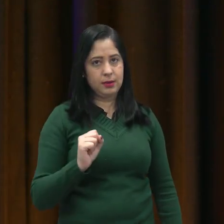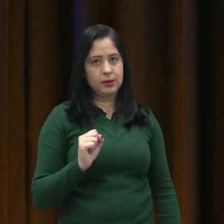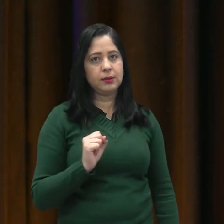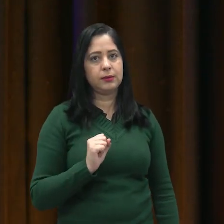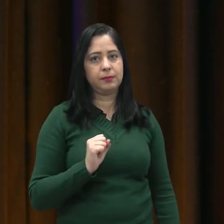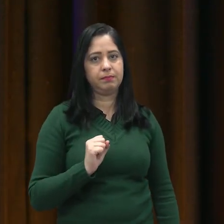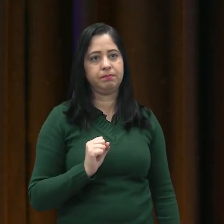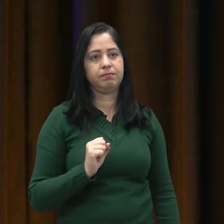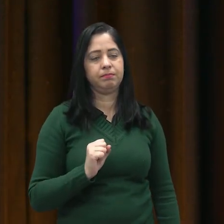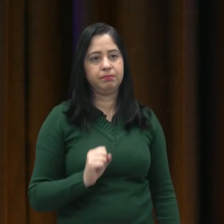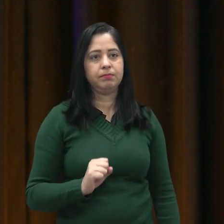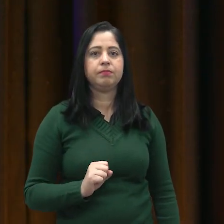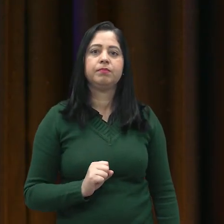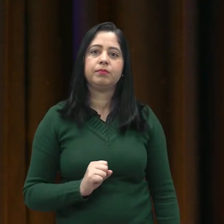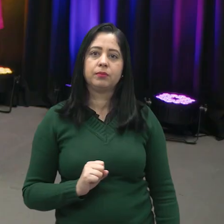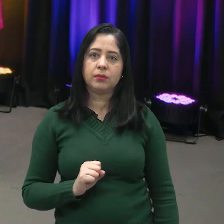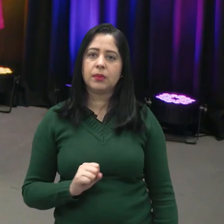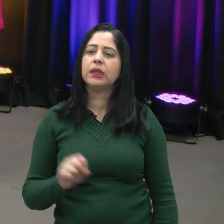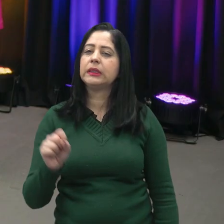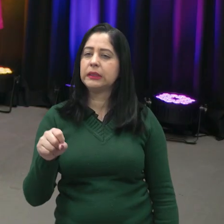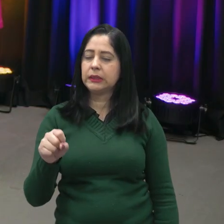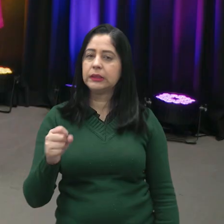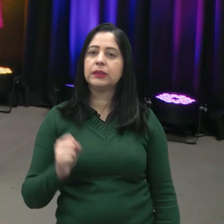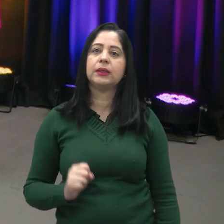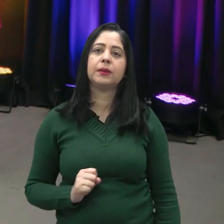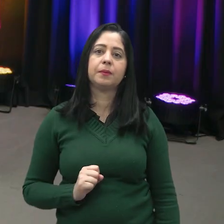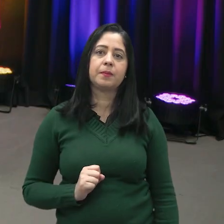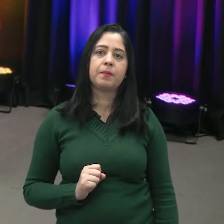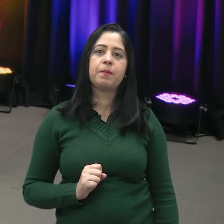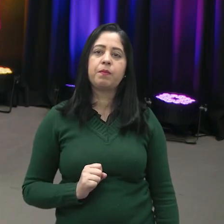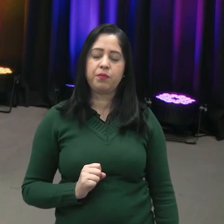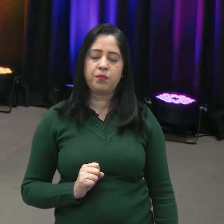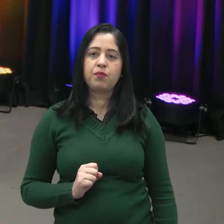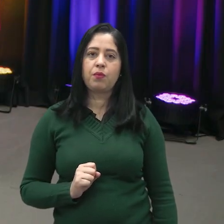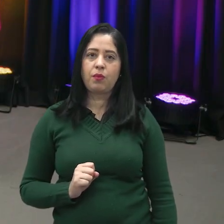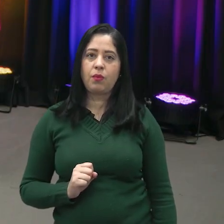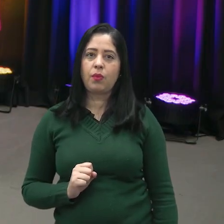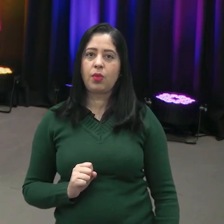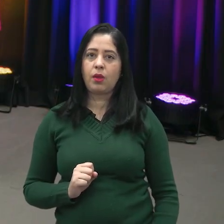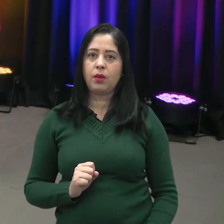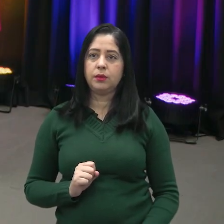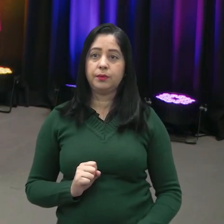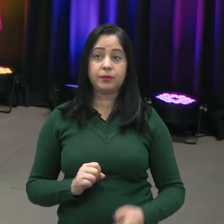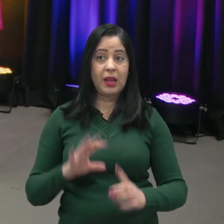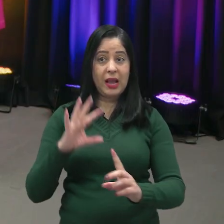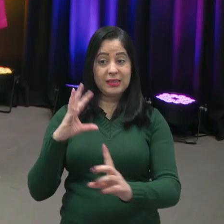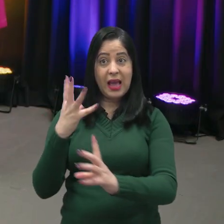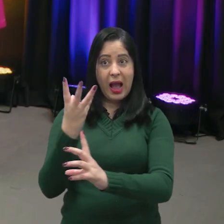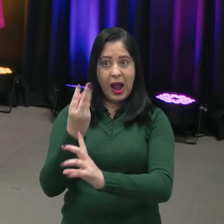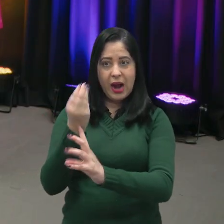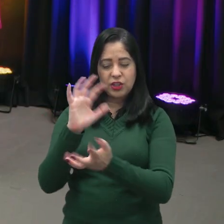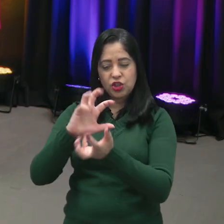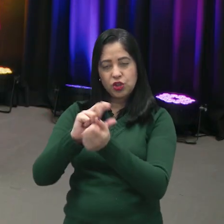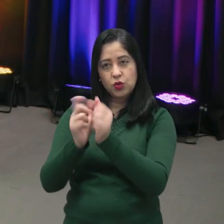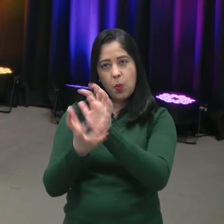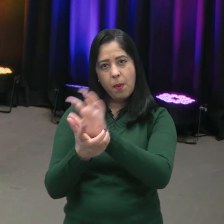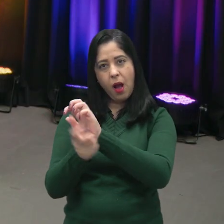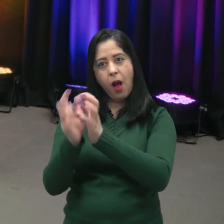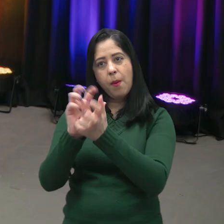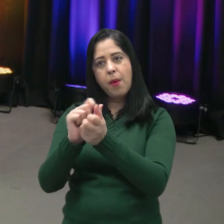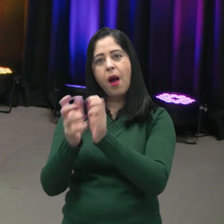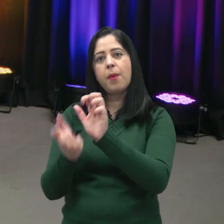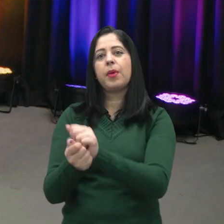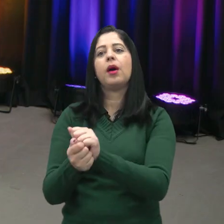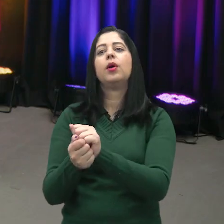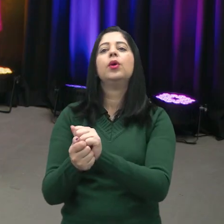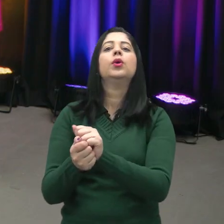carrega desde a infância. Vai liberando, né? E através, a gente falando agora mesmo das artes plásticas, quais são as vertentes que